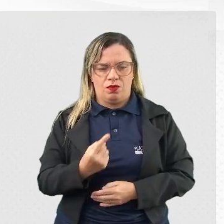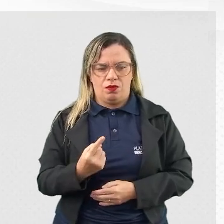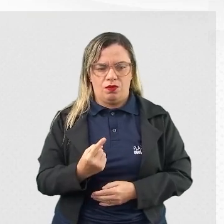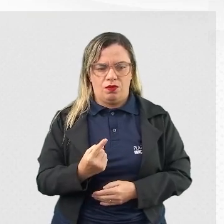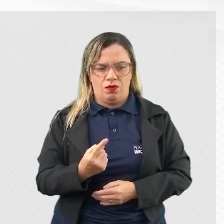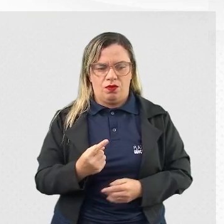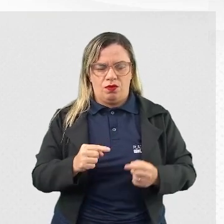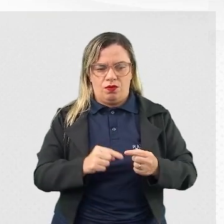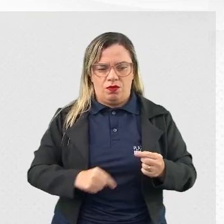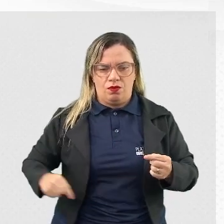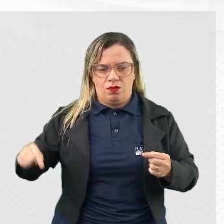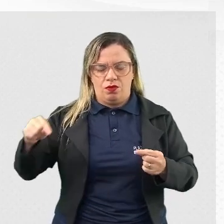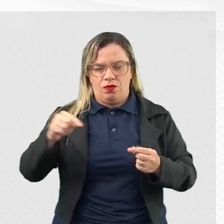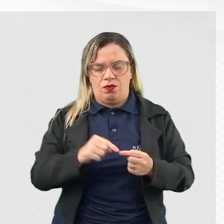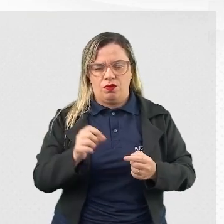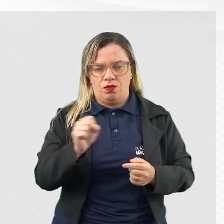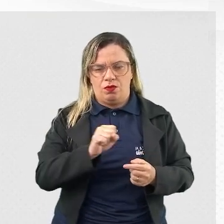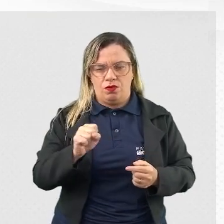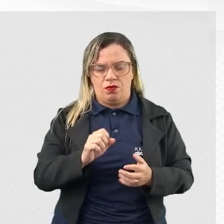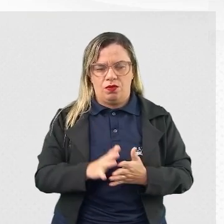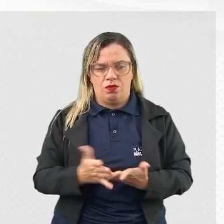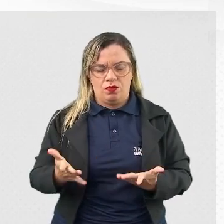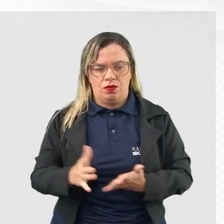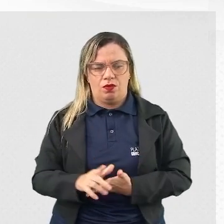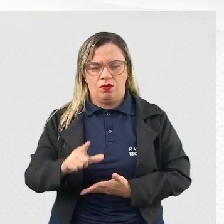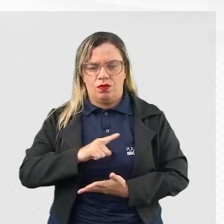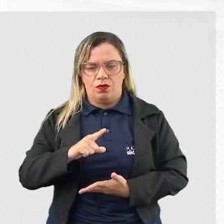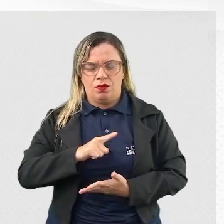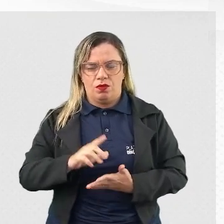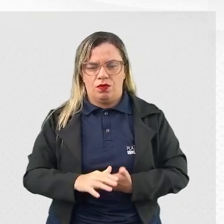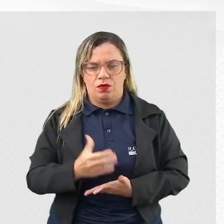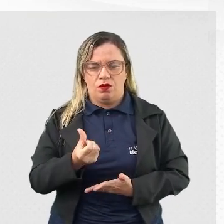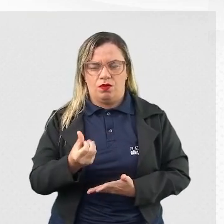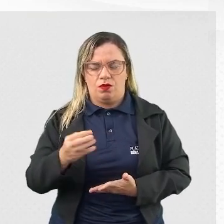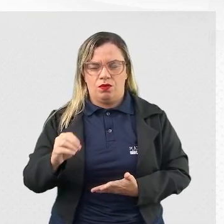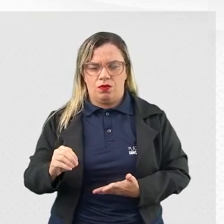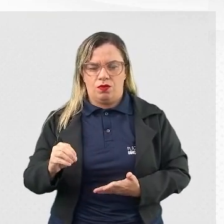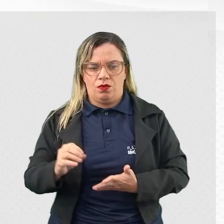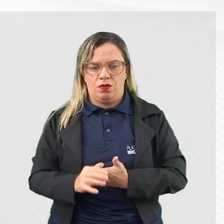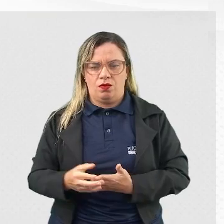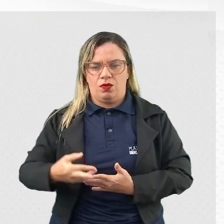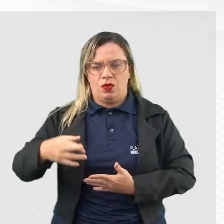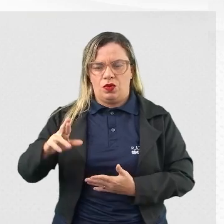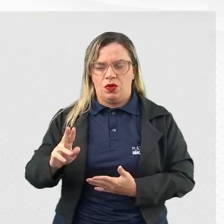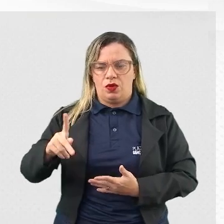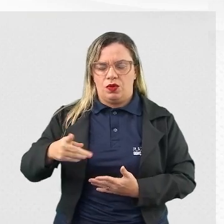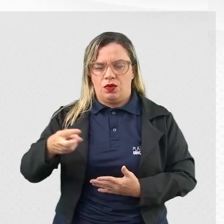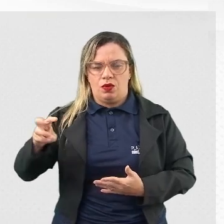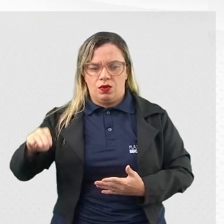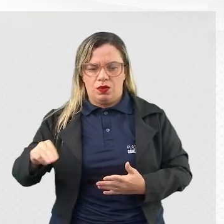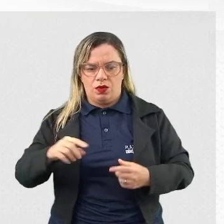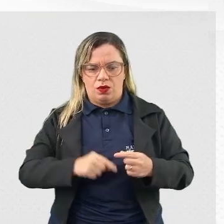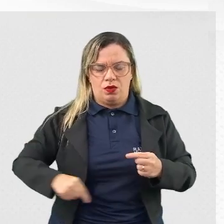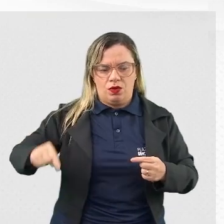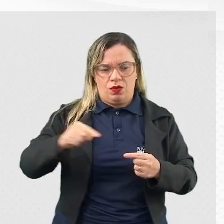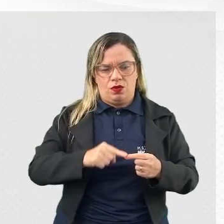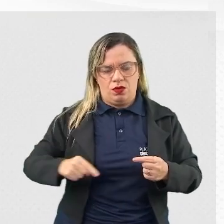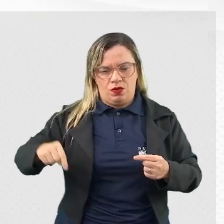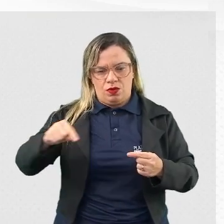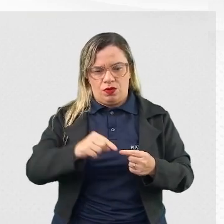dá uma volta por segundo, está dando 60 rotações por minuto. Então, 1